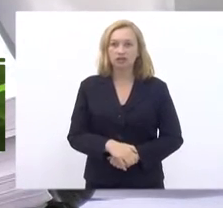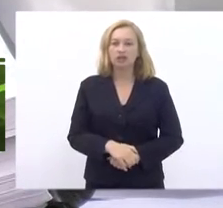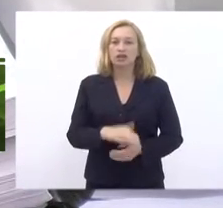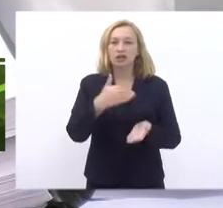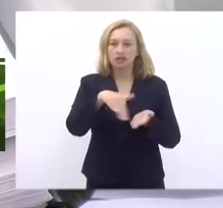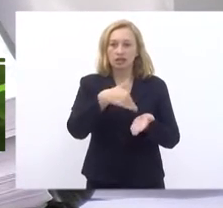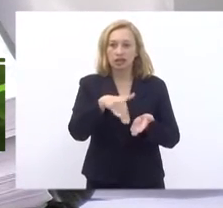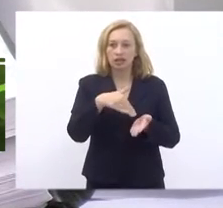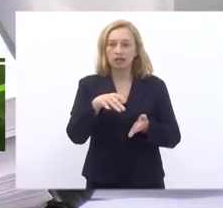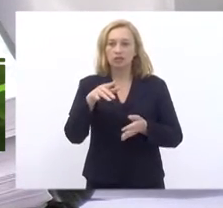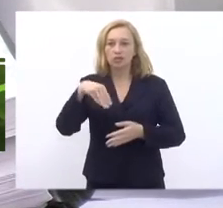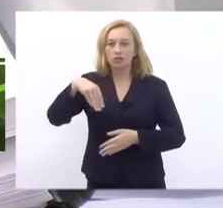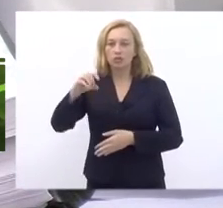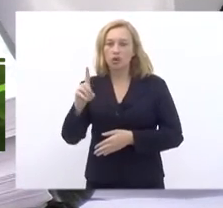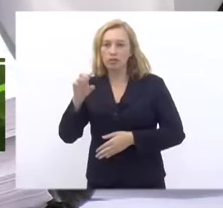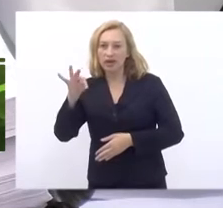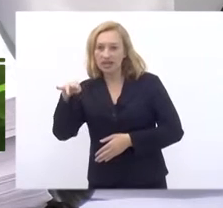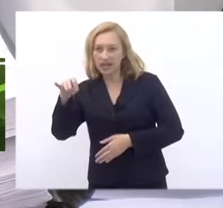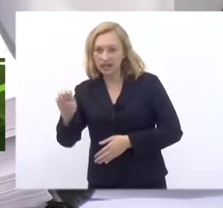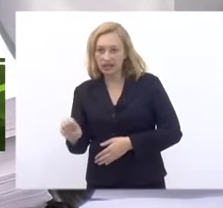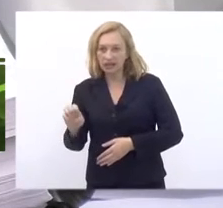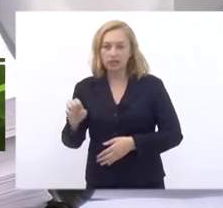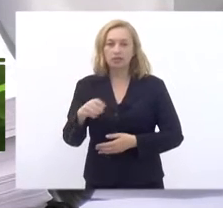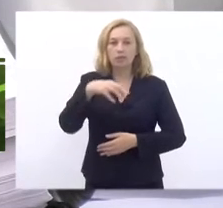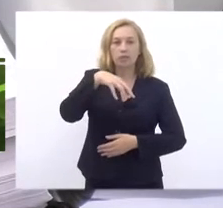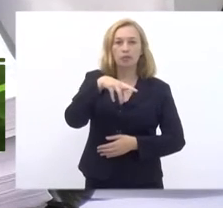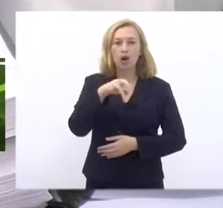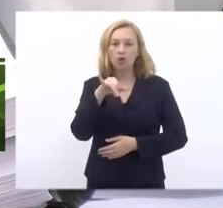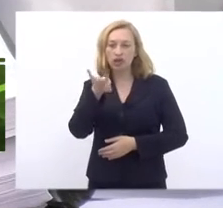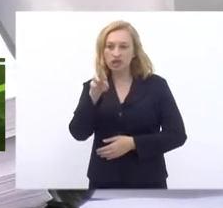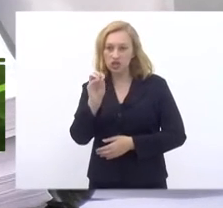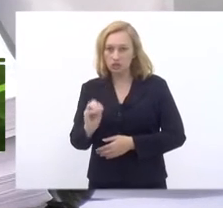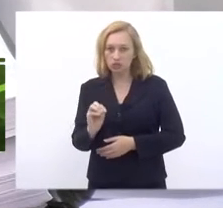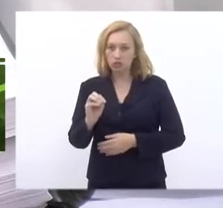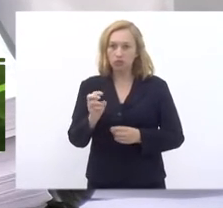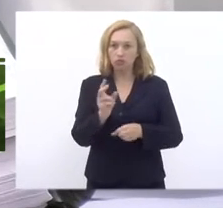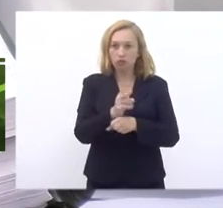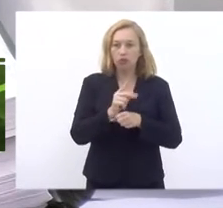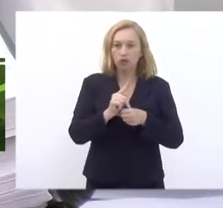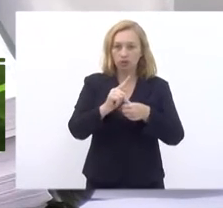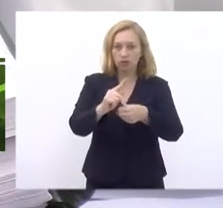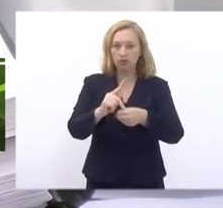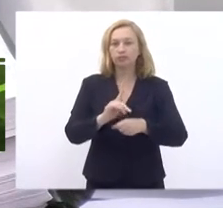secretário de Mobilidade. Maurício Gomes, procurador.